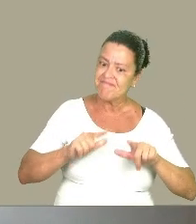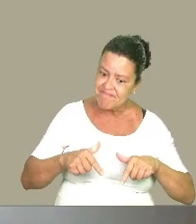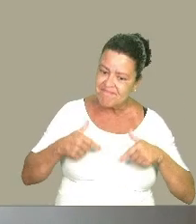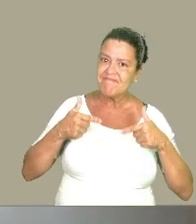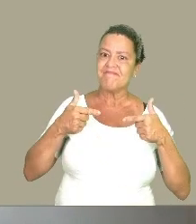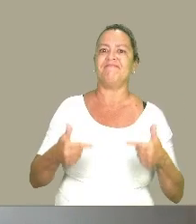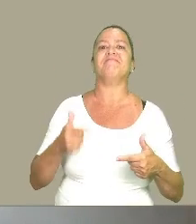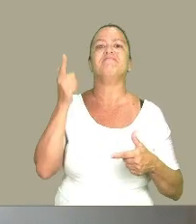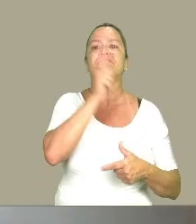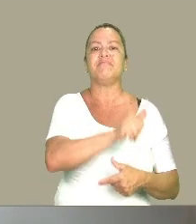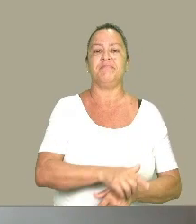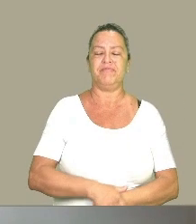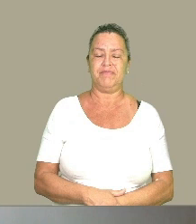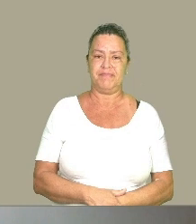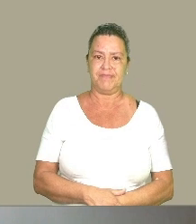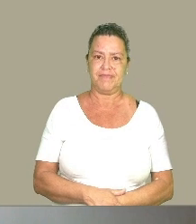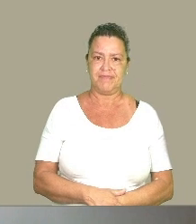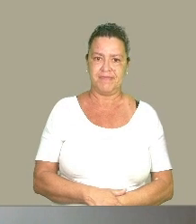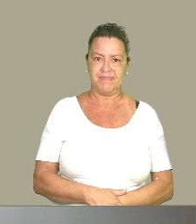conseguir isso.